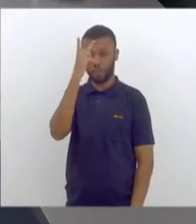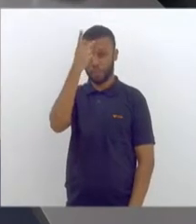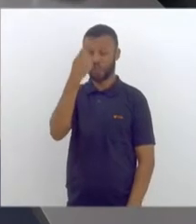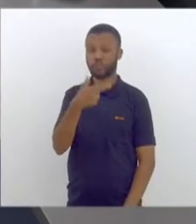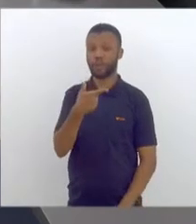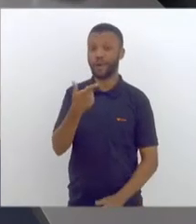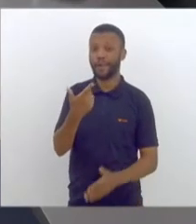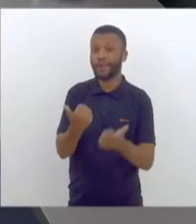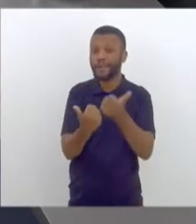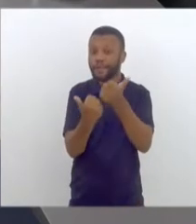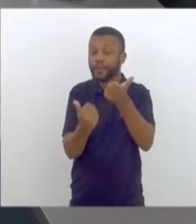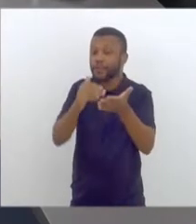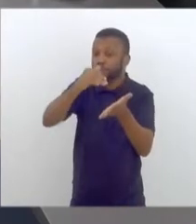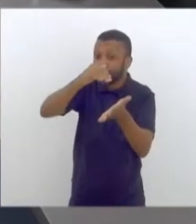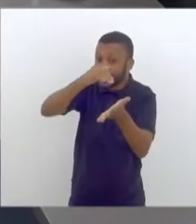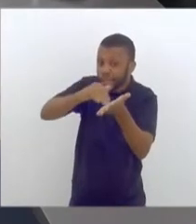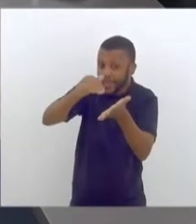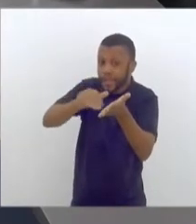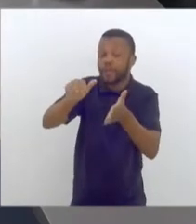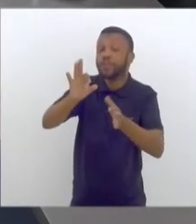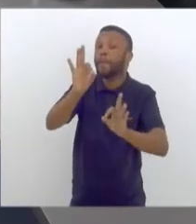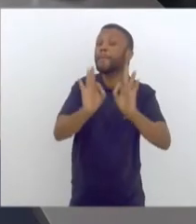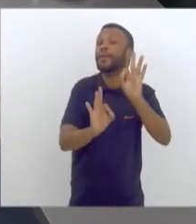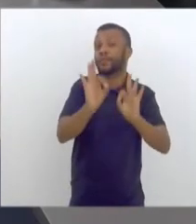vício de origem